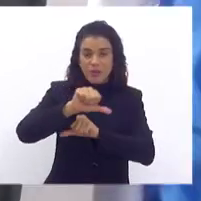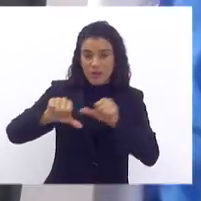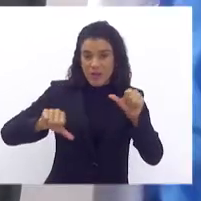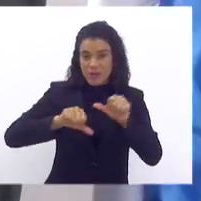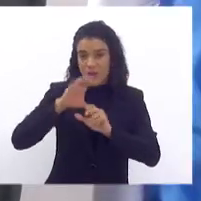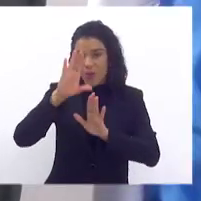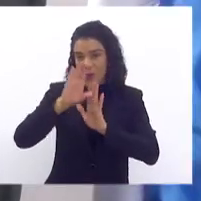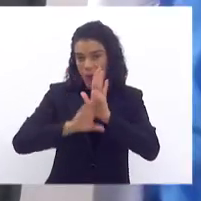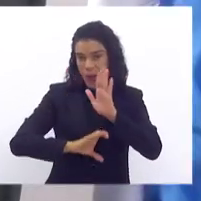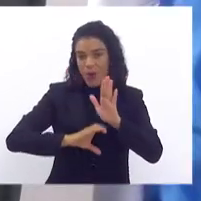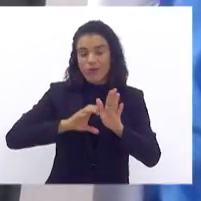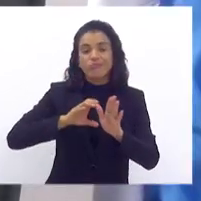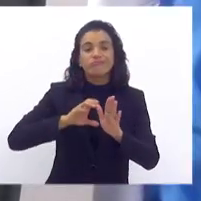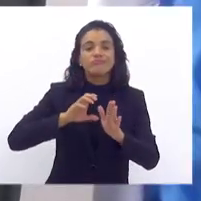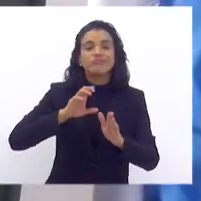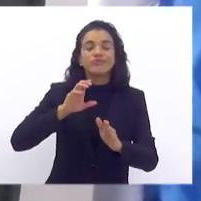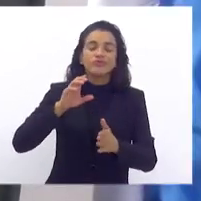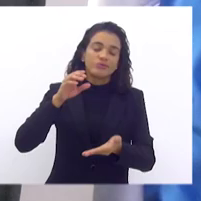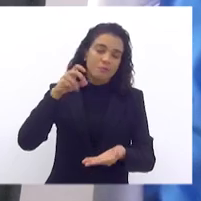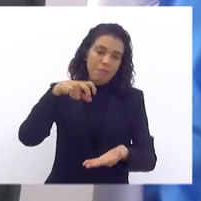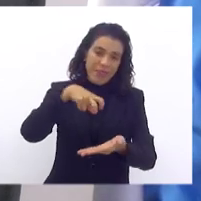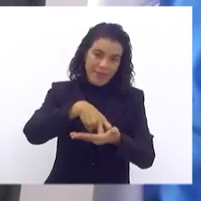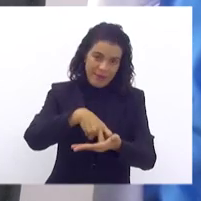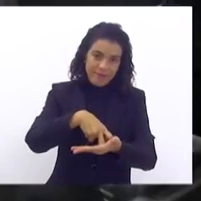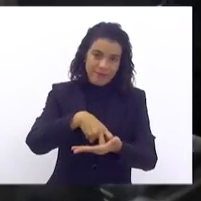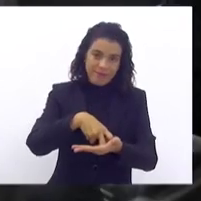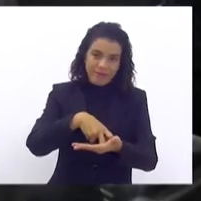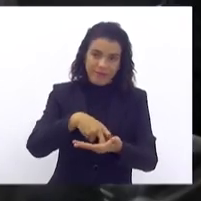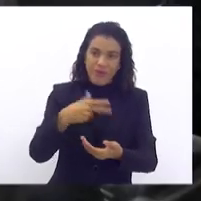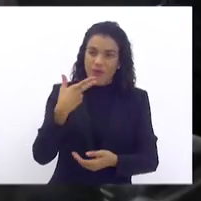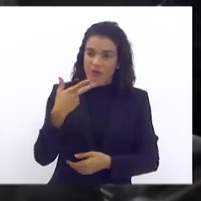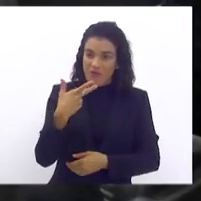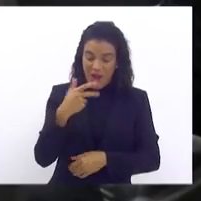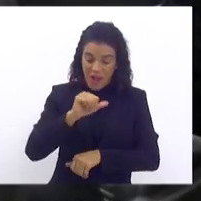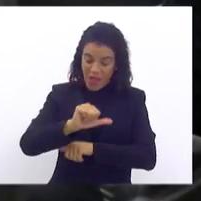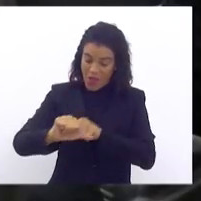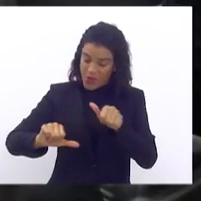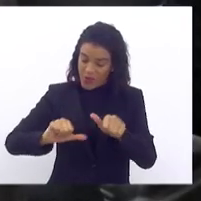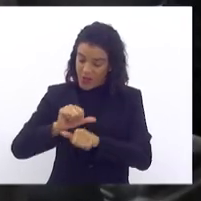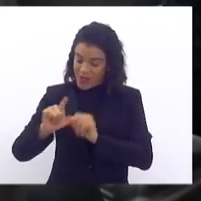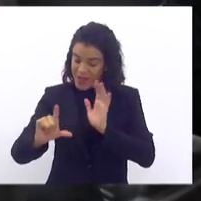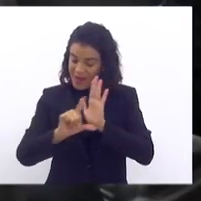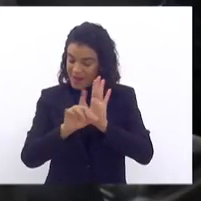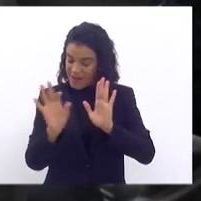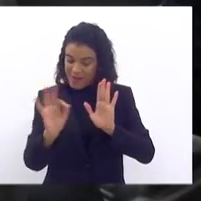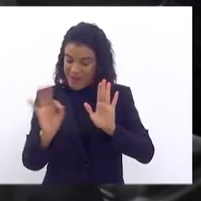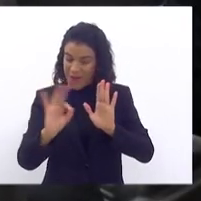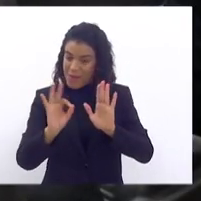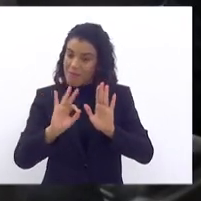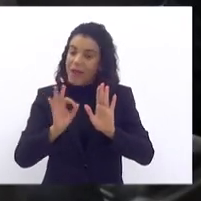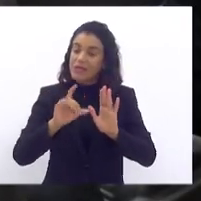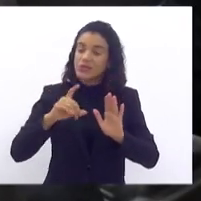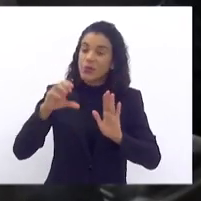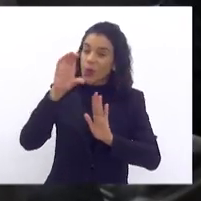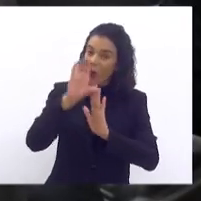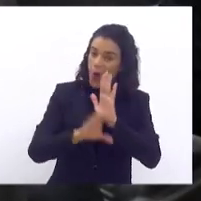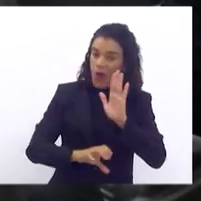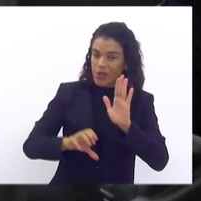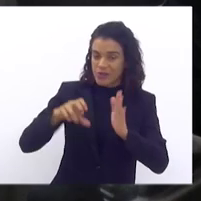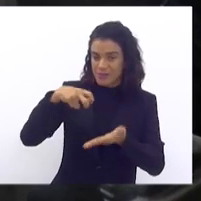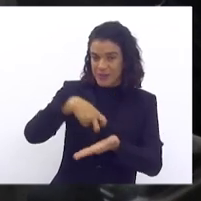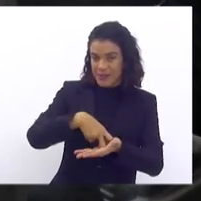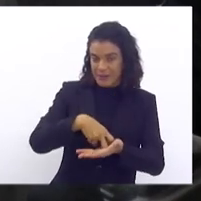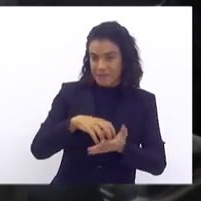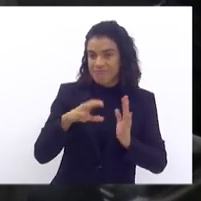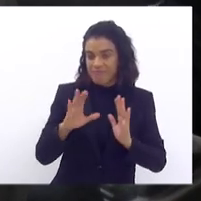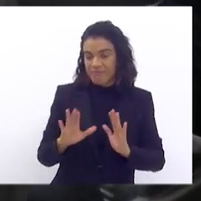de processo penal na época. Não se falava nem em alteração na legislação penal, mas no código de processo penal. E nós apresentamos